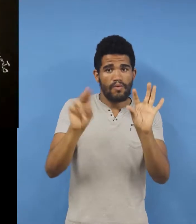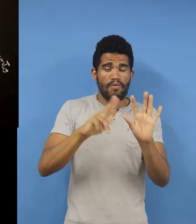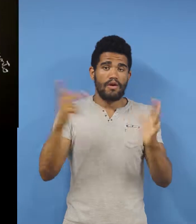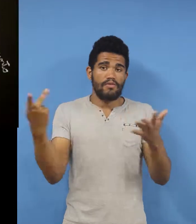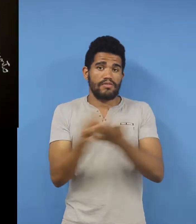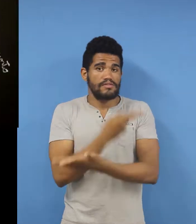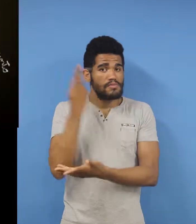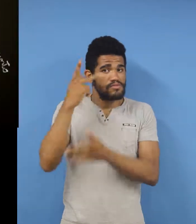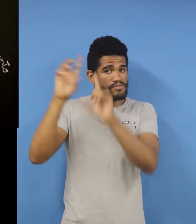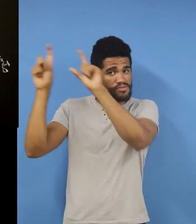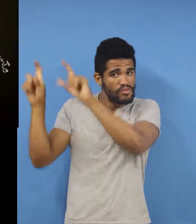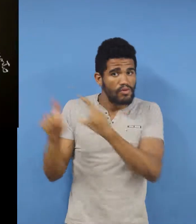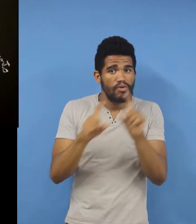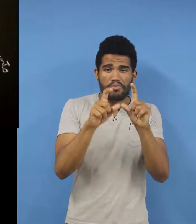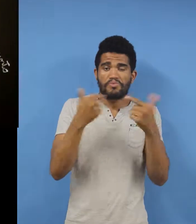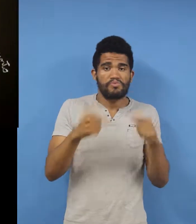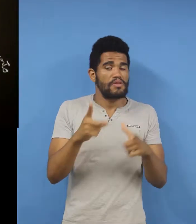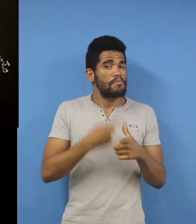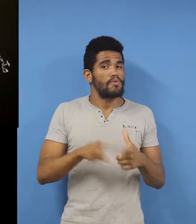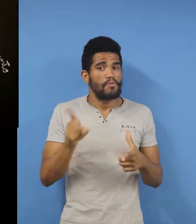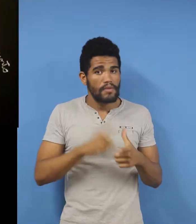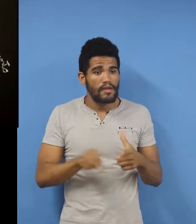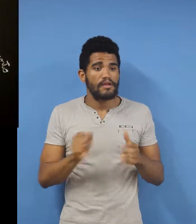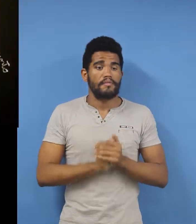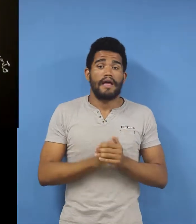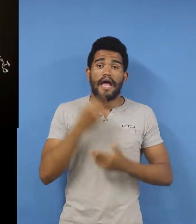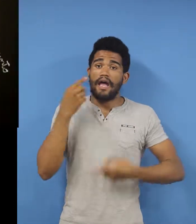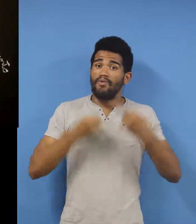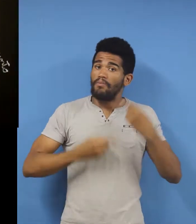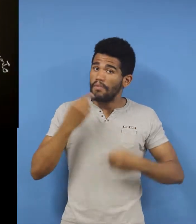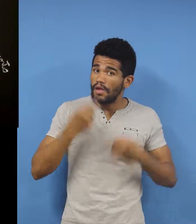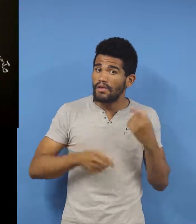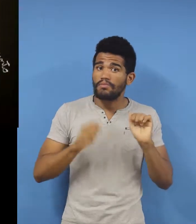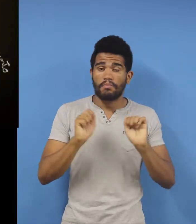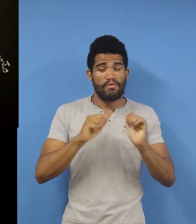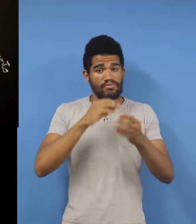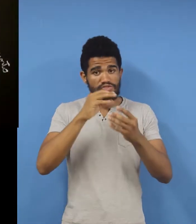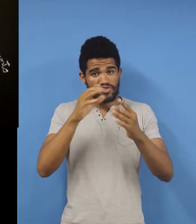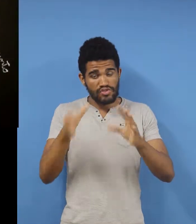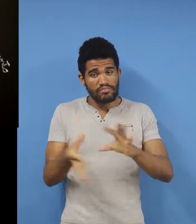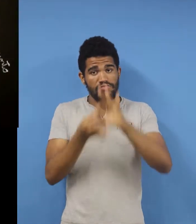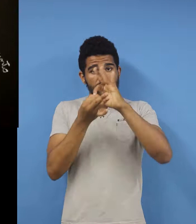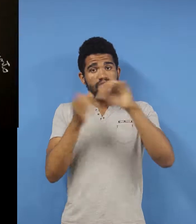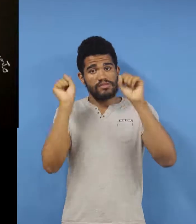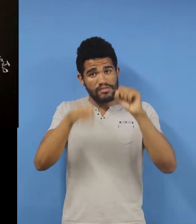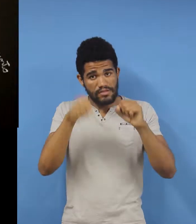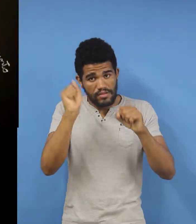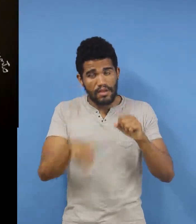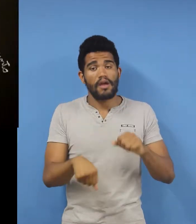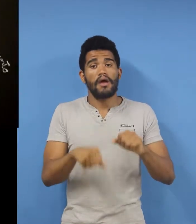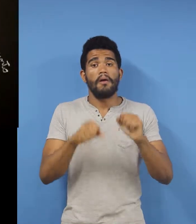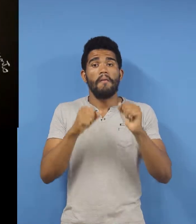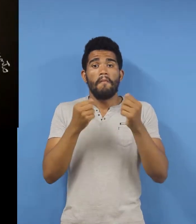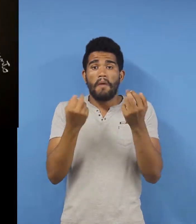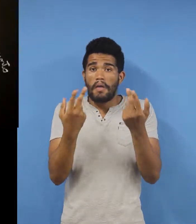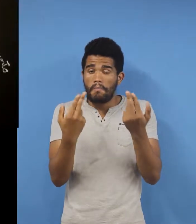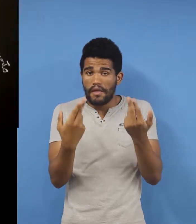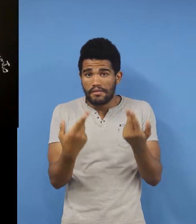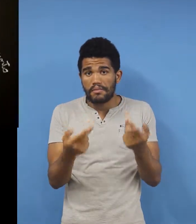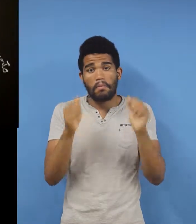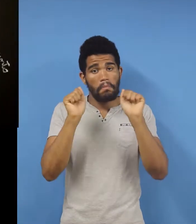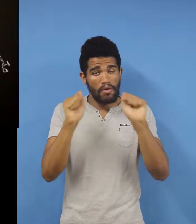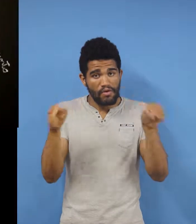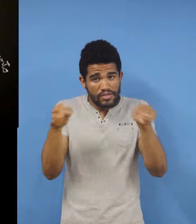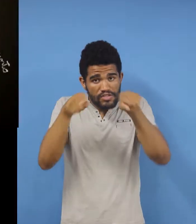a própria citação, o tópico frasal pode ser o próprio fato histórico, não tem problema. Tópico frasal e